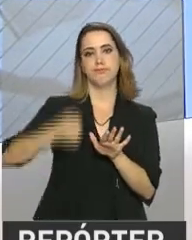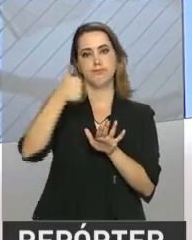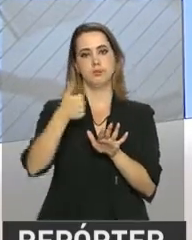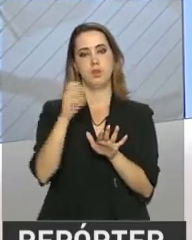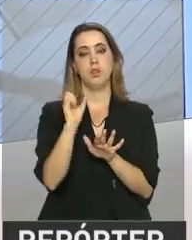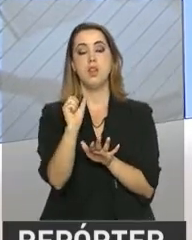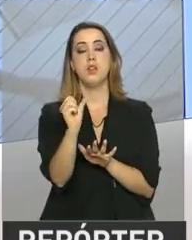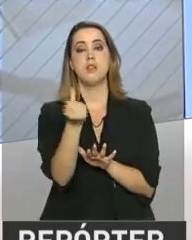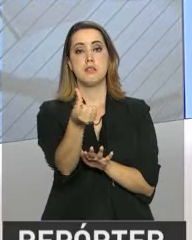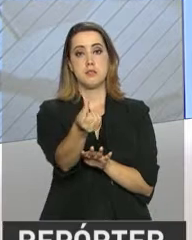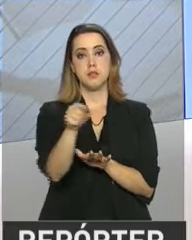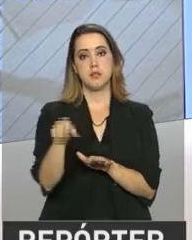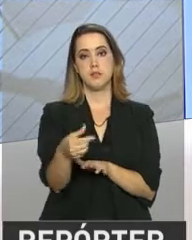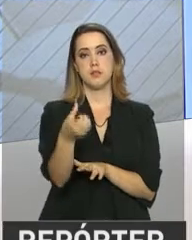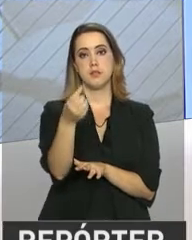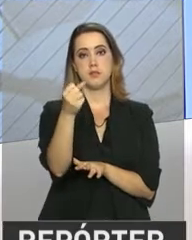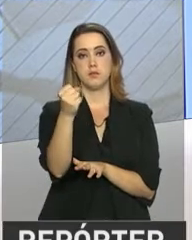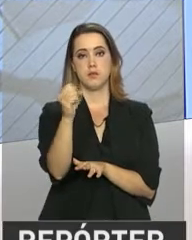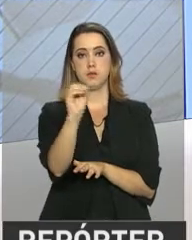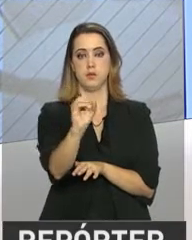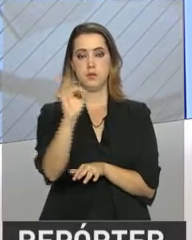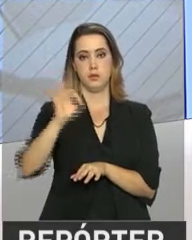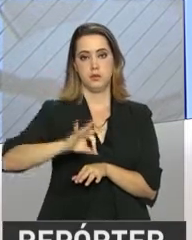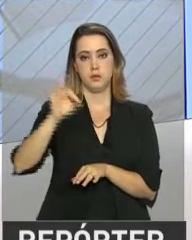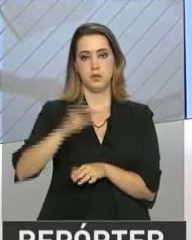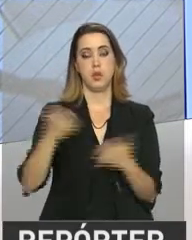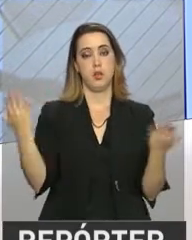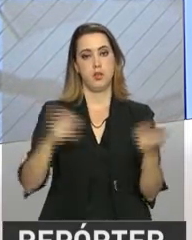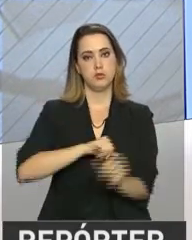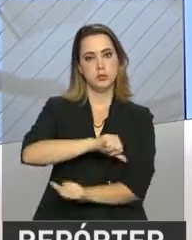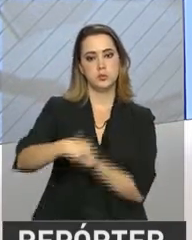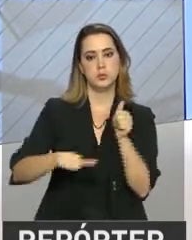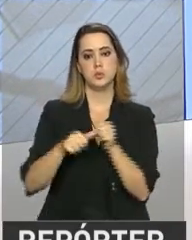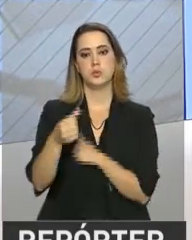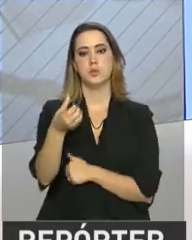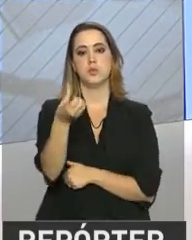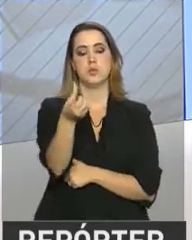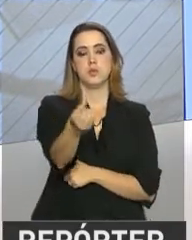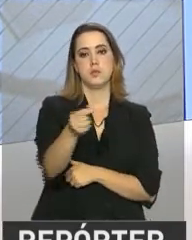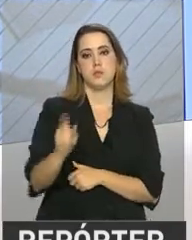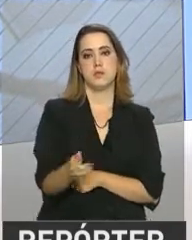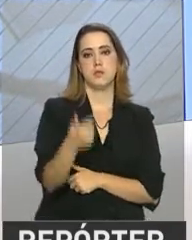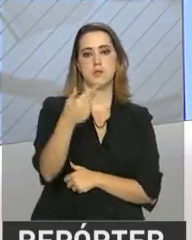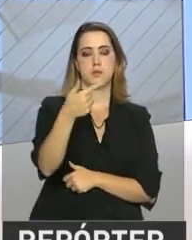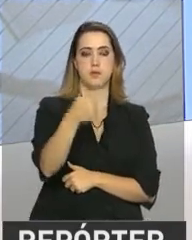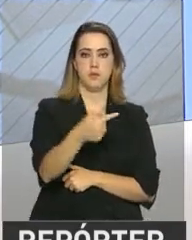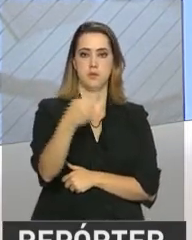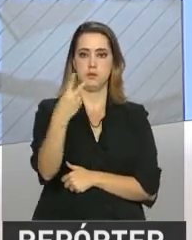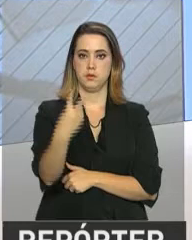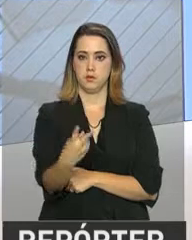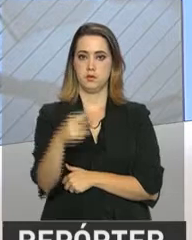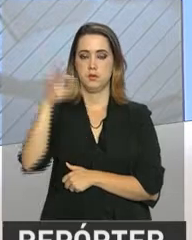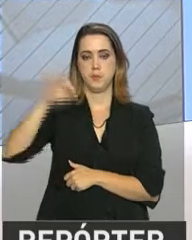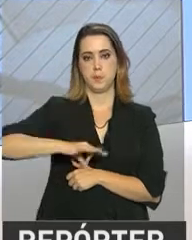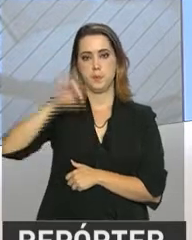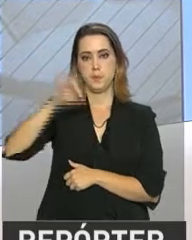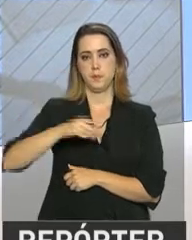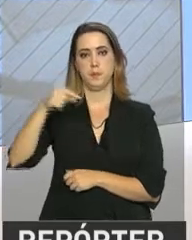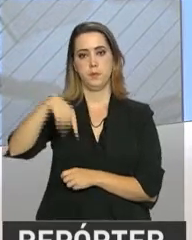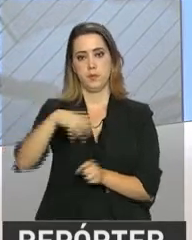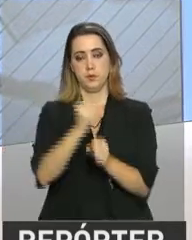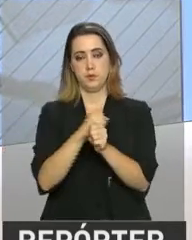ficou em 6,80 por cento e agora está em 6,72 por cento a inflação para o fim de 2016